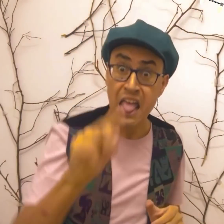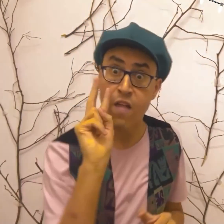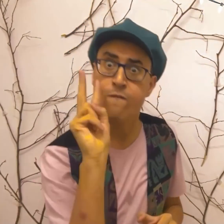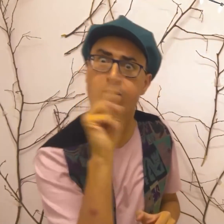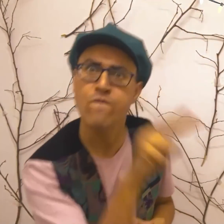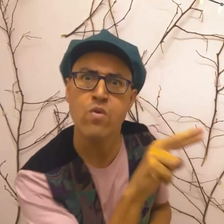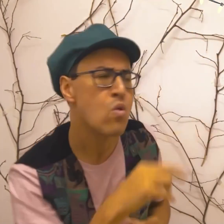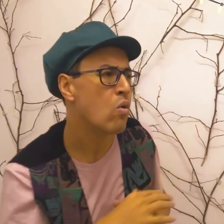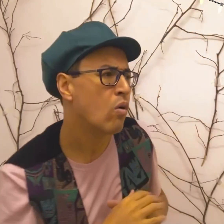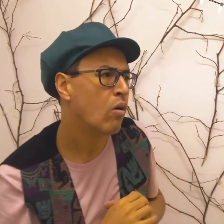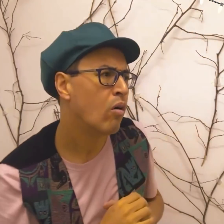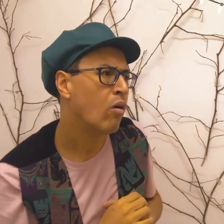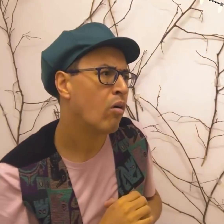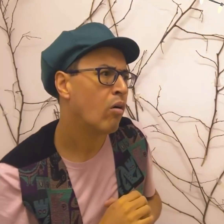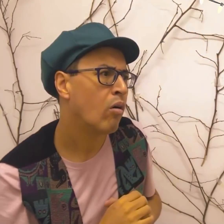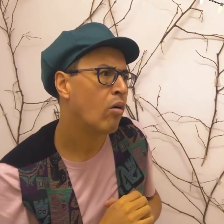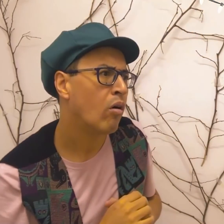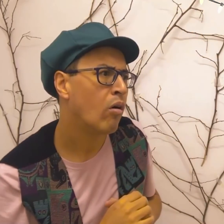Ele viu.